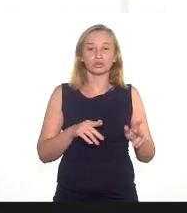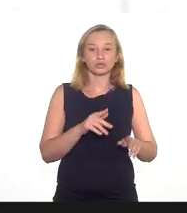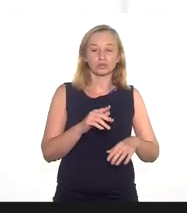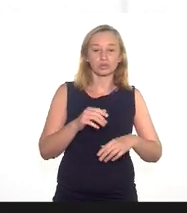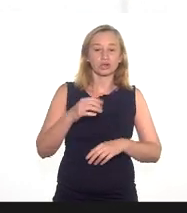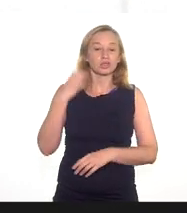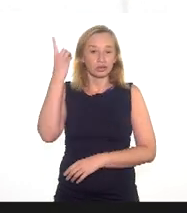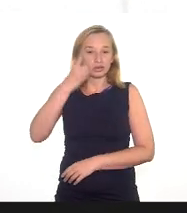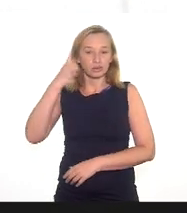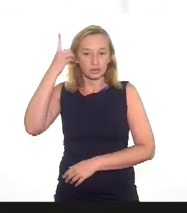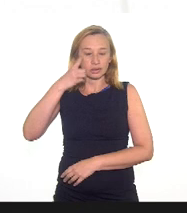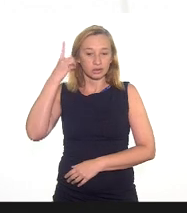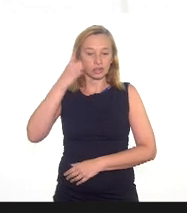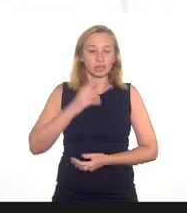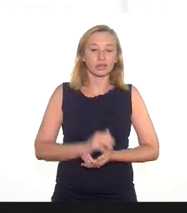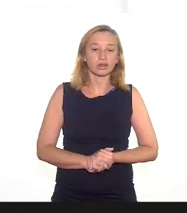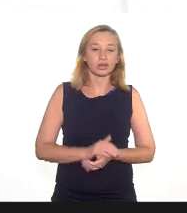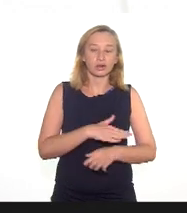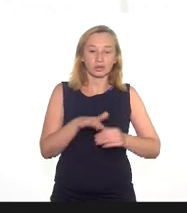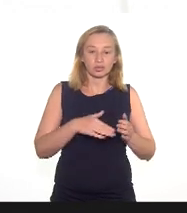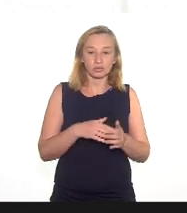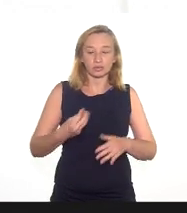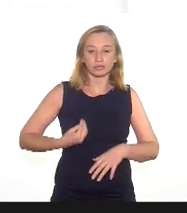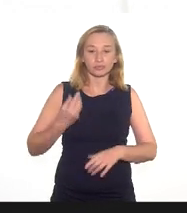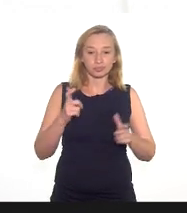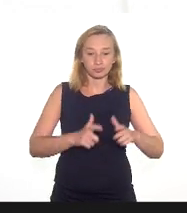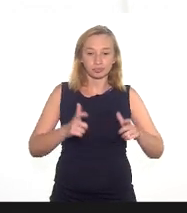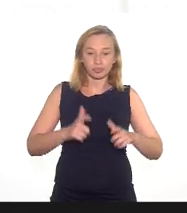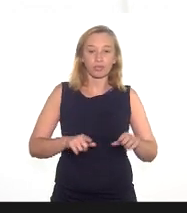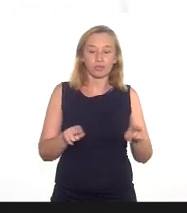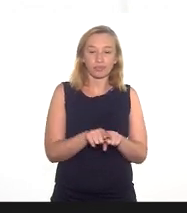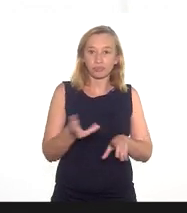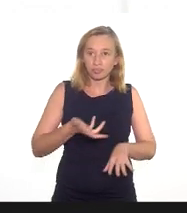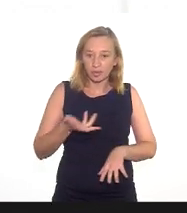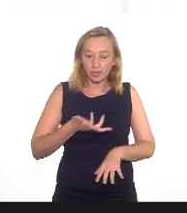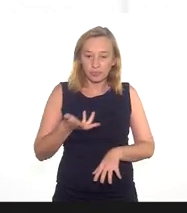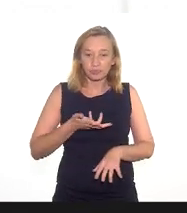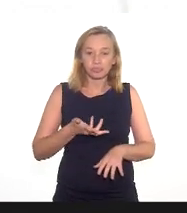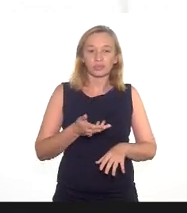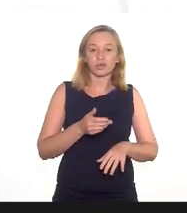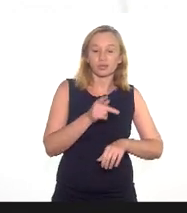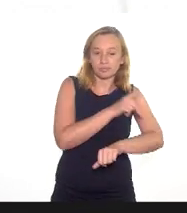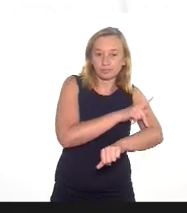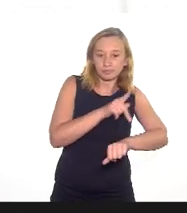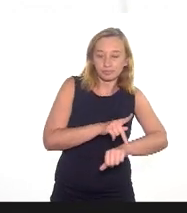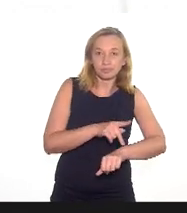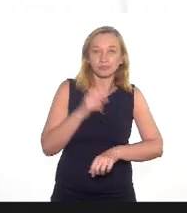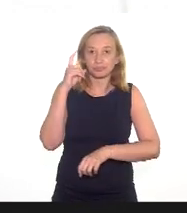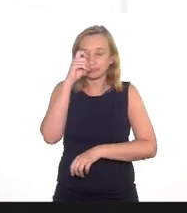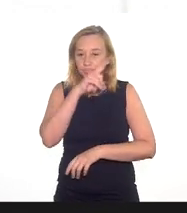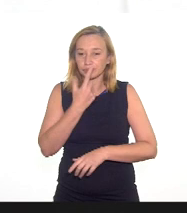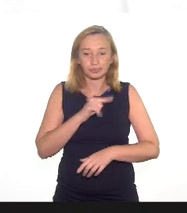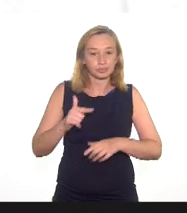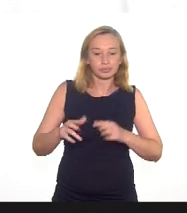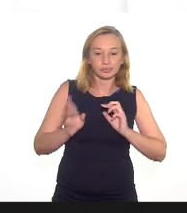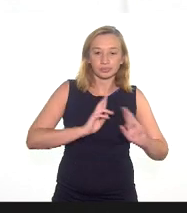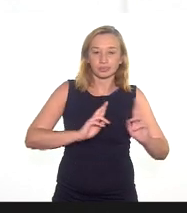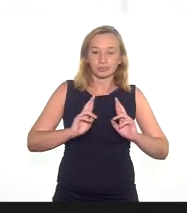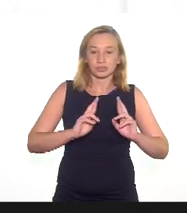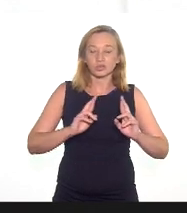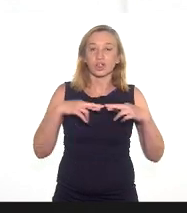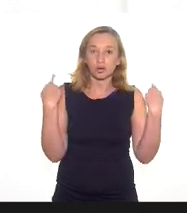alunos aqui presentes. Né? Vamos lá, vamos falar sobre, vou acelerar também, a questão dos pedagogos, não temos dificuldade nenhuma em fazer essa reunião em